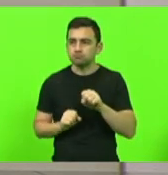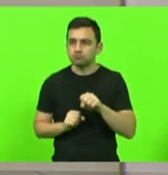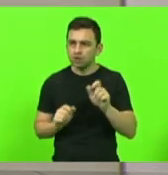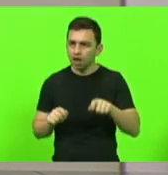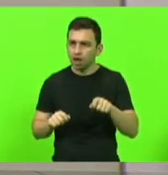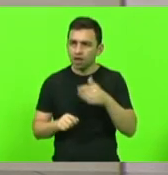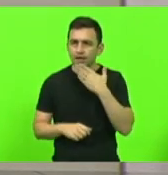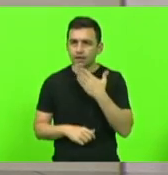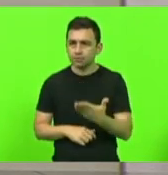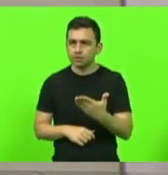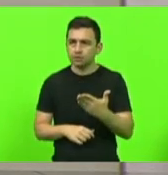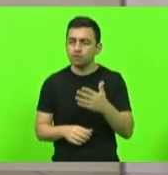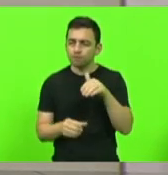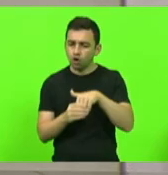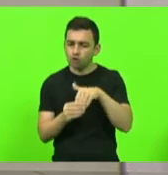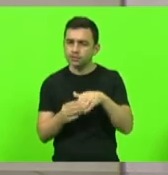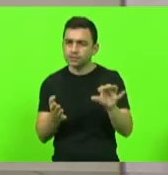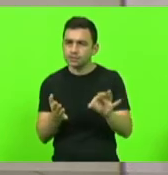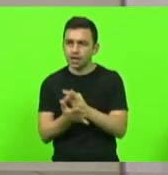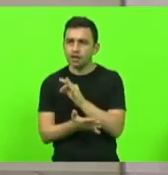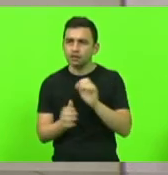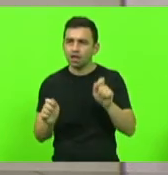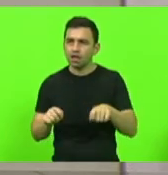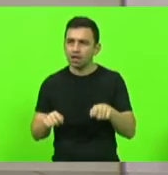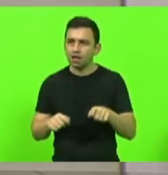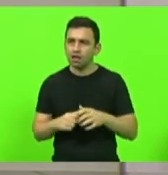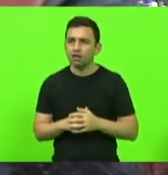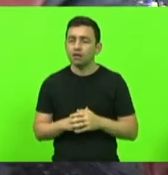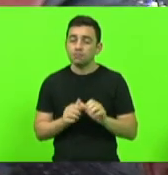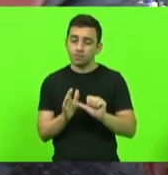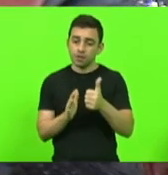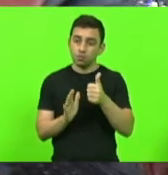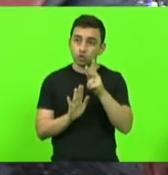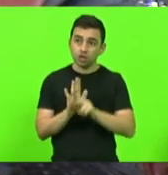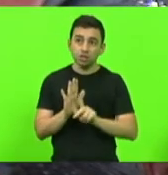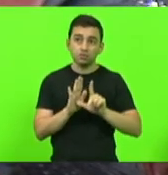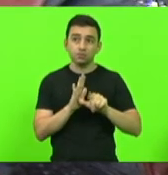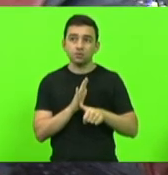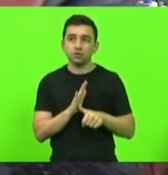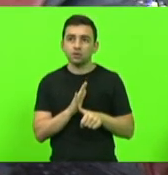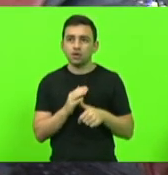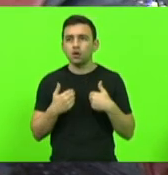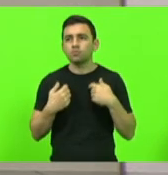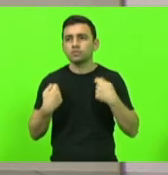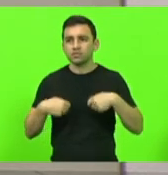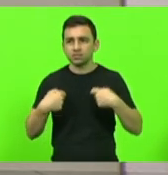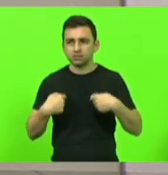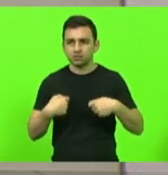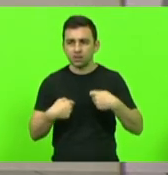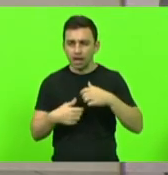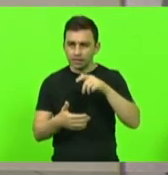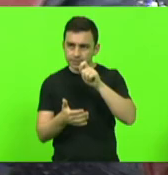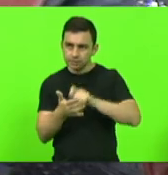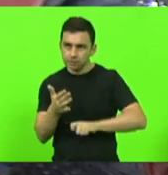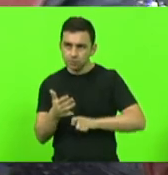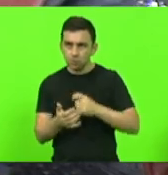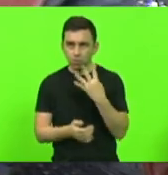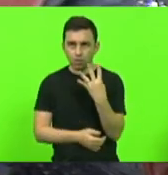requerimento pedindo a votação em destaque, a gente vota na sequência. Vota primeiro o projeto, depois... Preciso da assinatura de 4 deputados, é Perfeito. Isso? Perfeito.